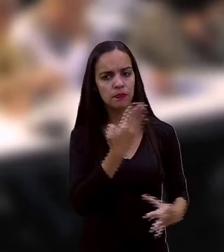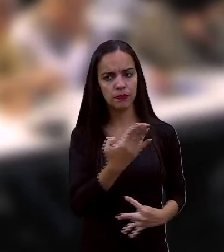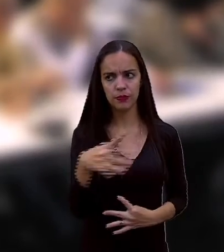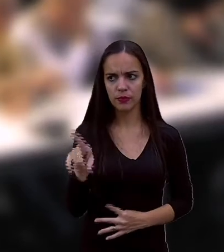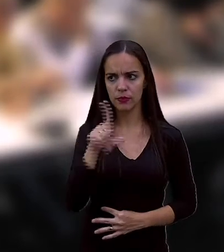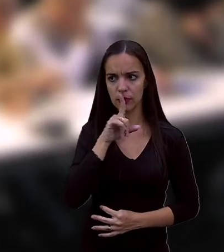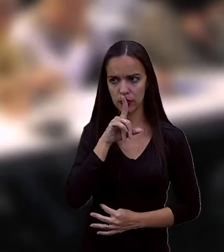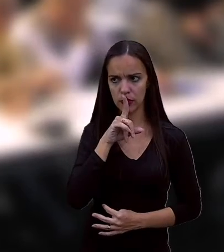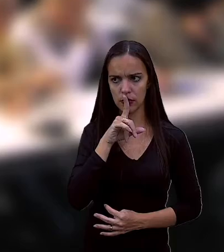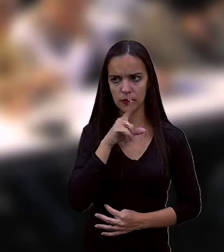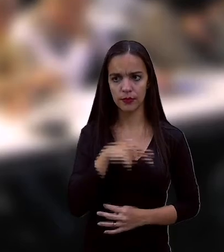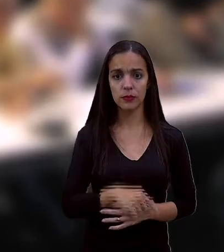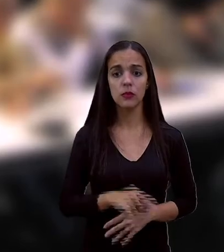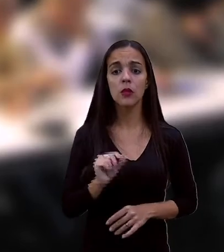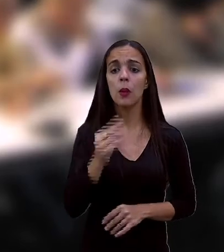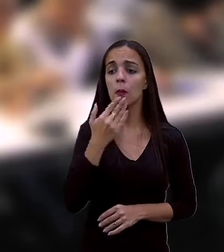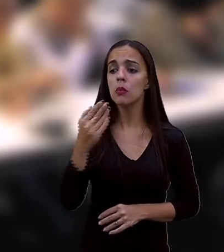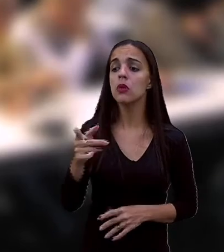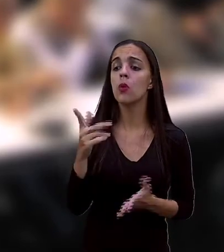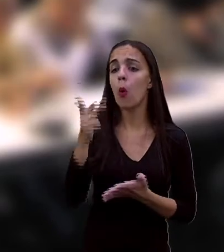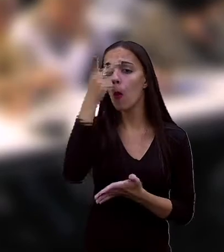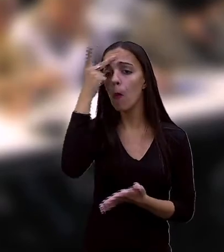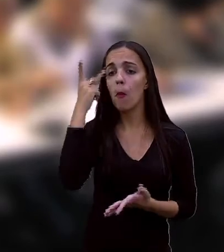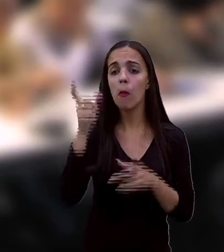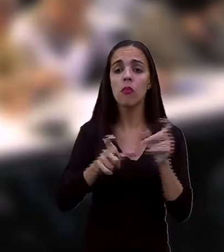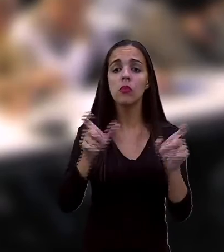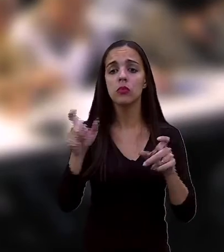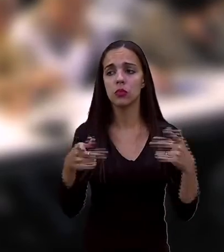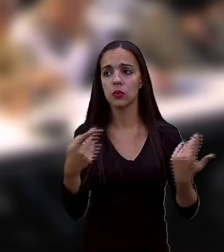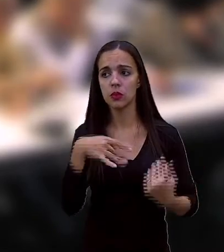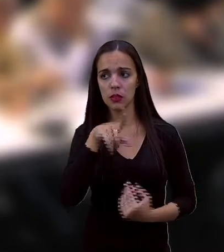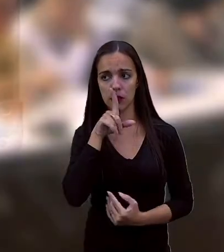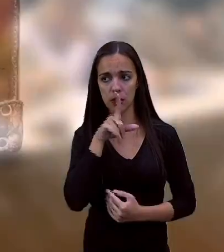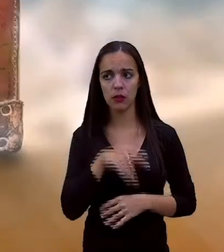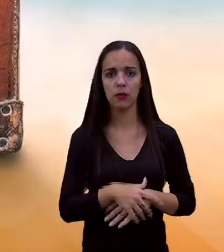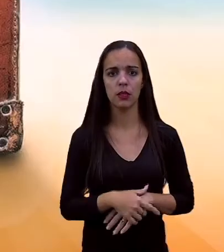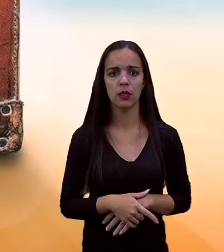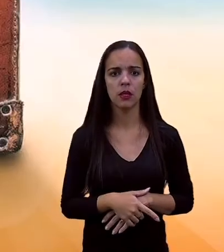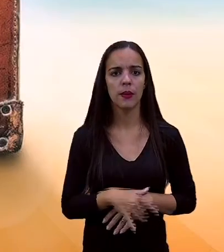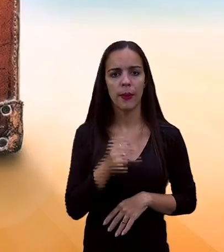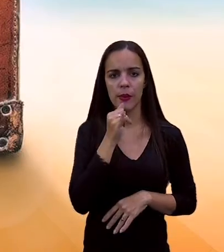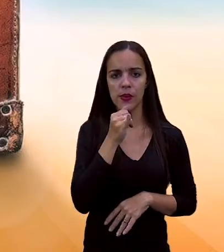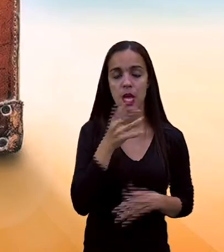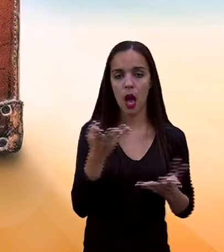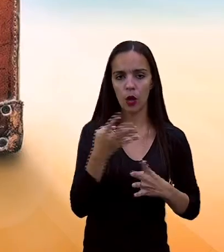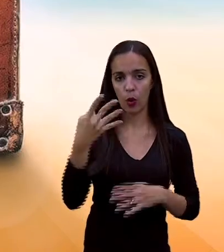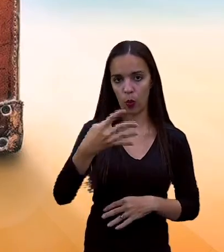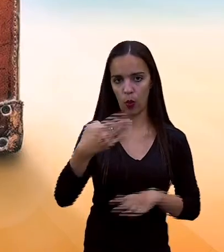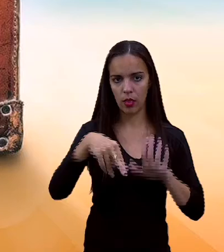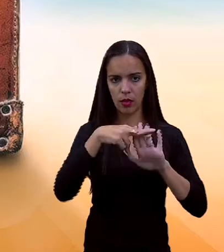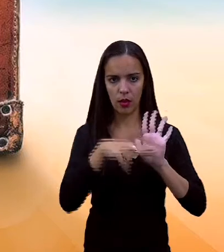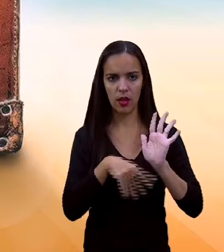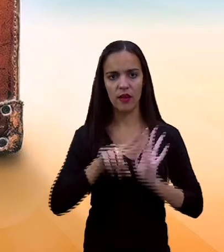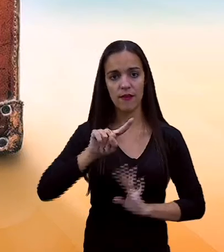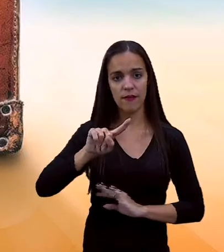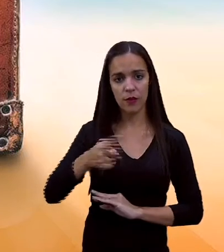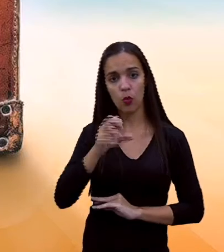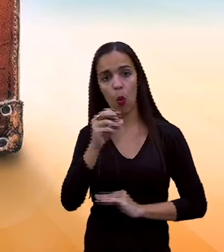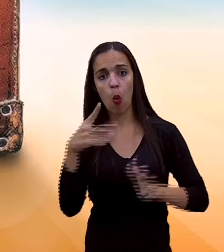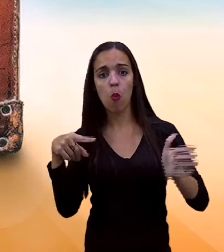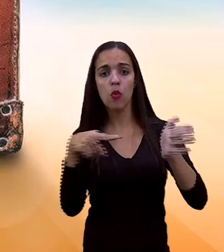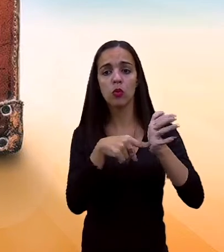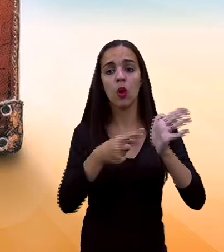silêncio, pedindo silêncio a alguém. Quarta regrinha, vírgula ou pontuação antes do